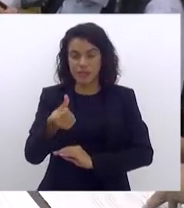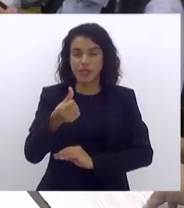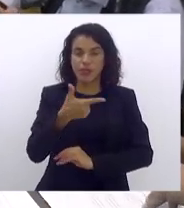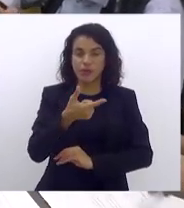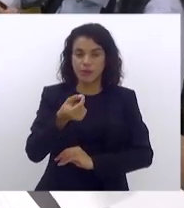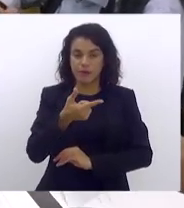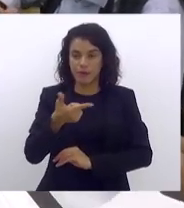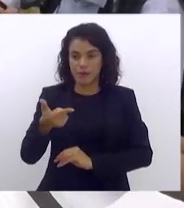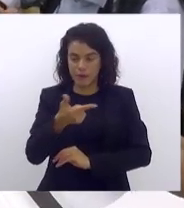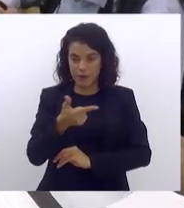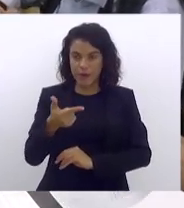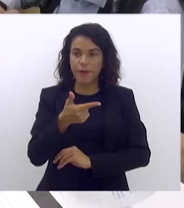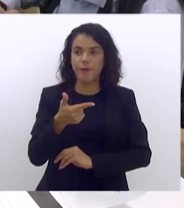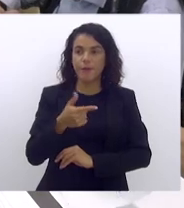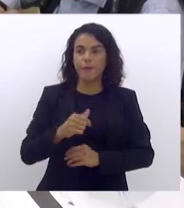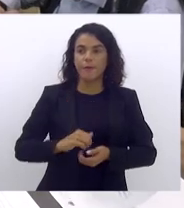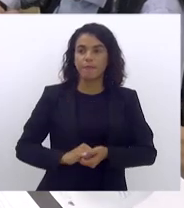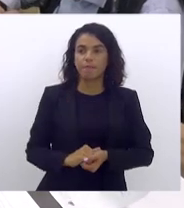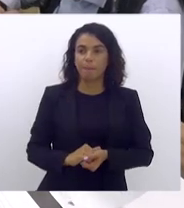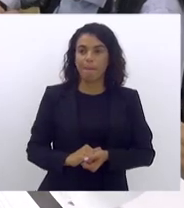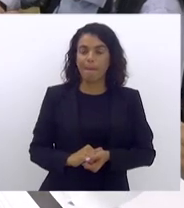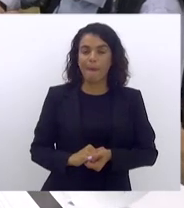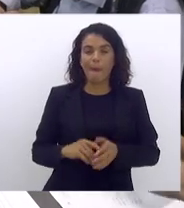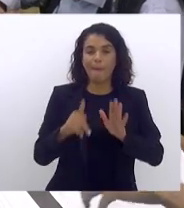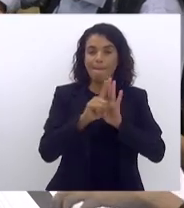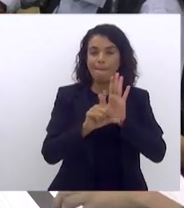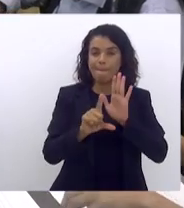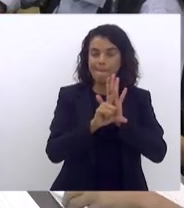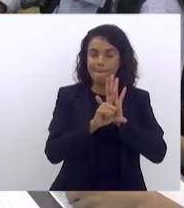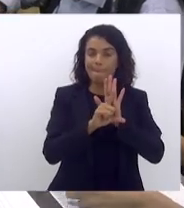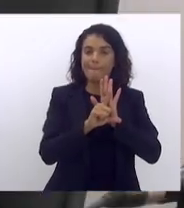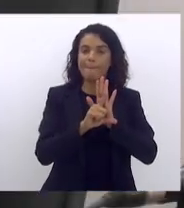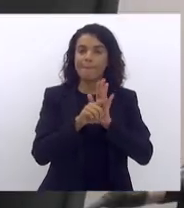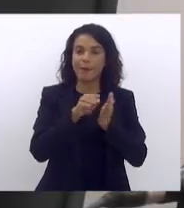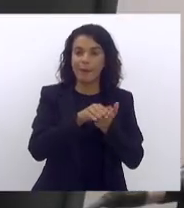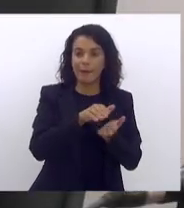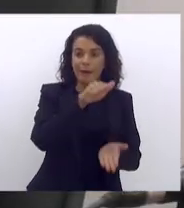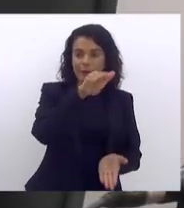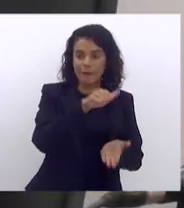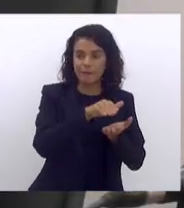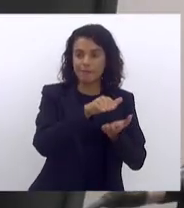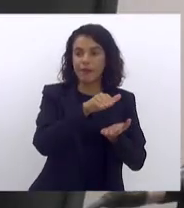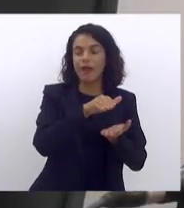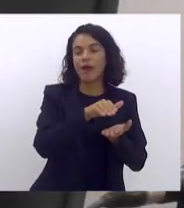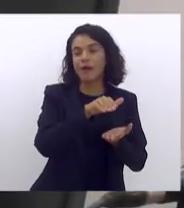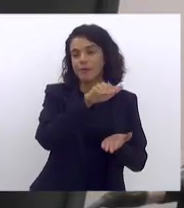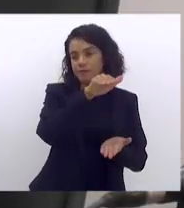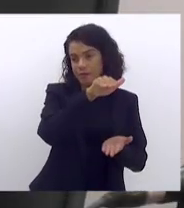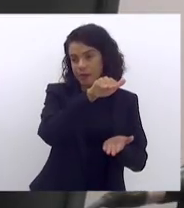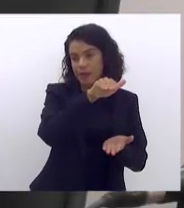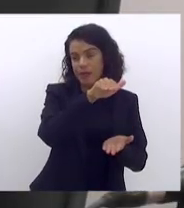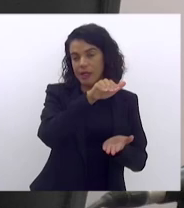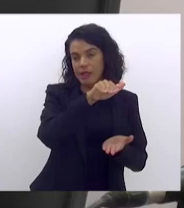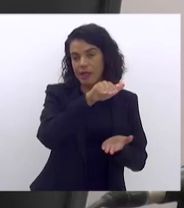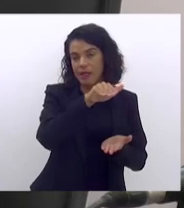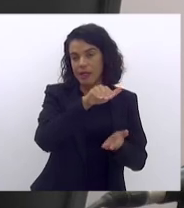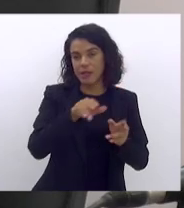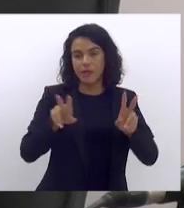2022, na forma que menciona. O projeto, esse bloco aqui, era um dos projetos, só fazer um pequeno parêntese,